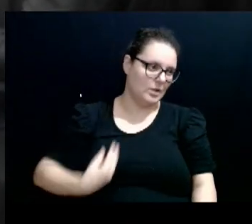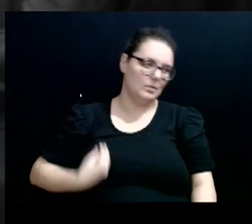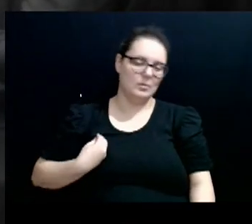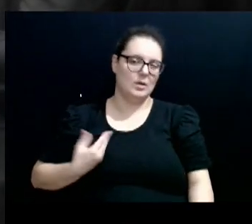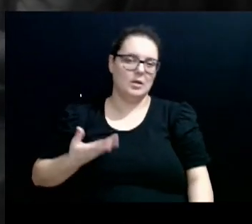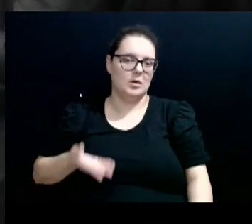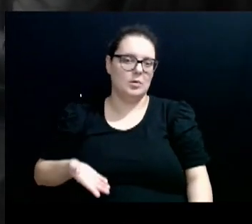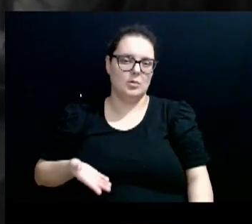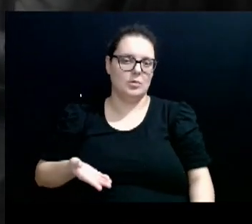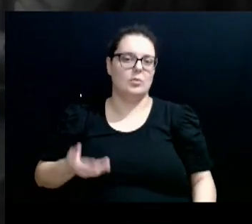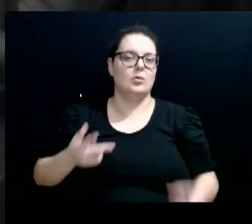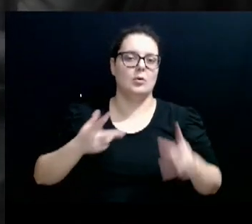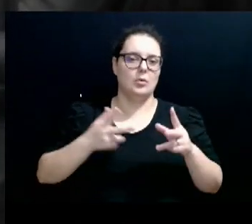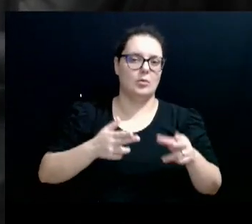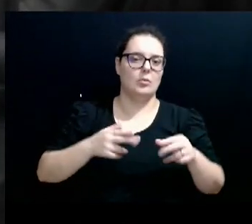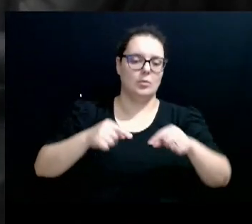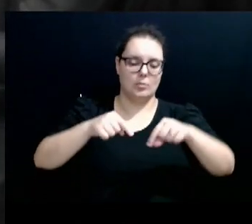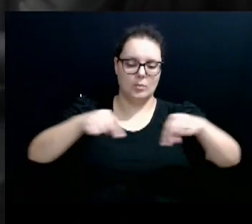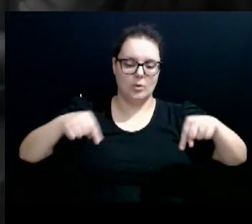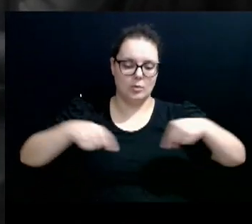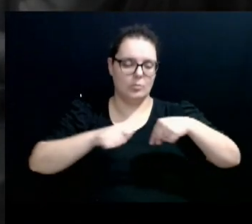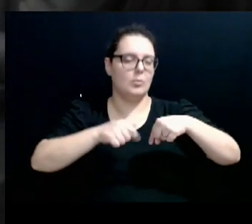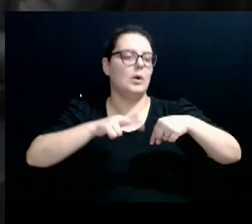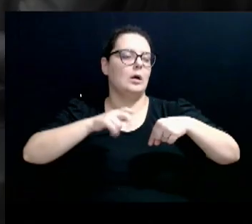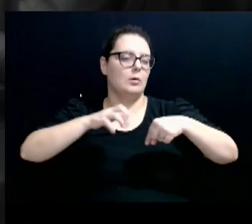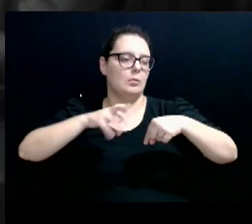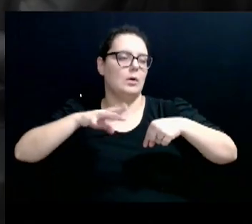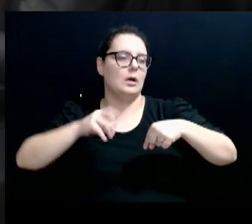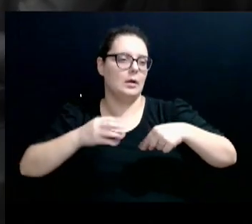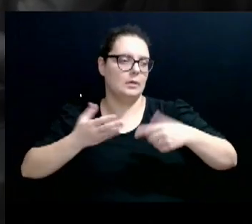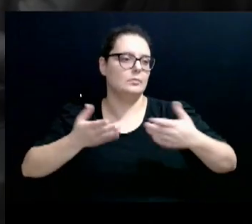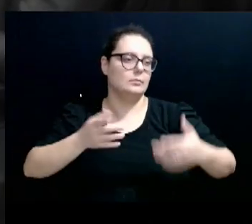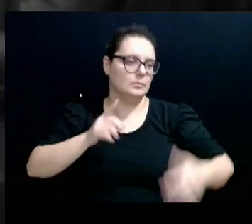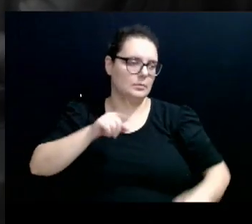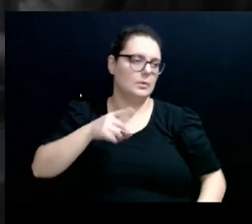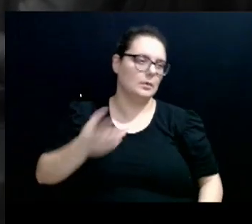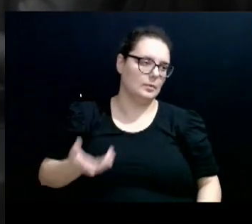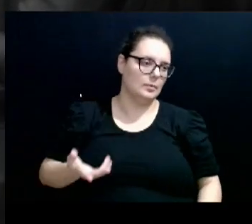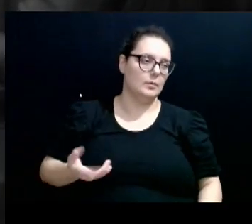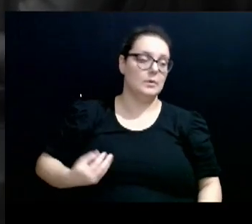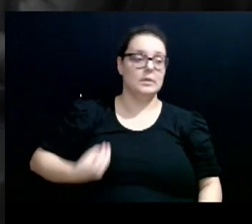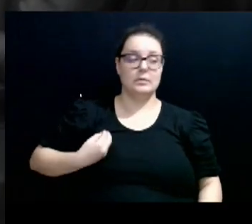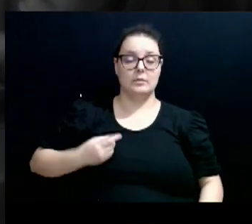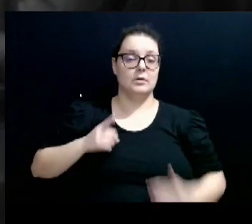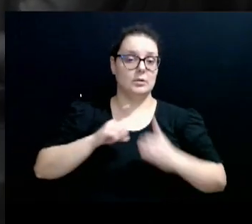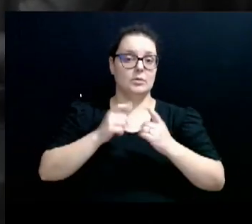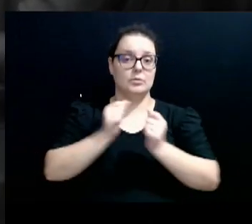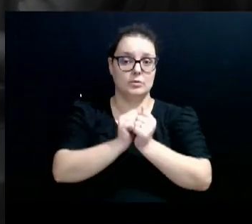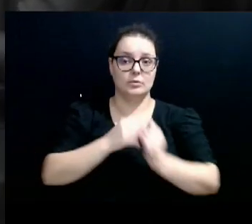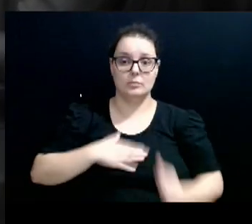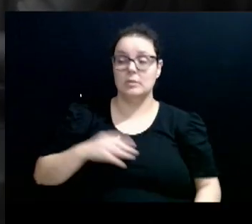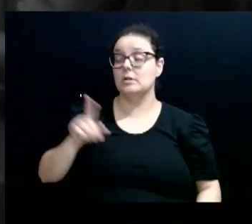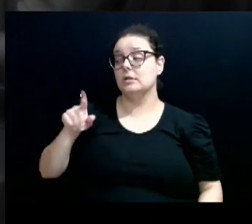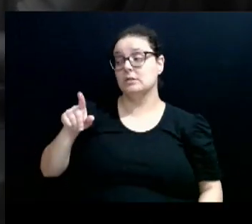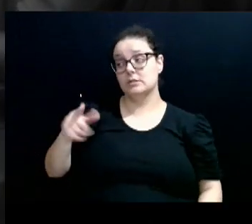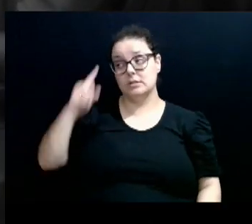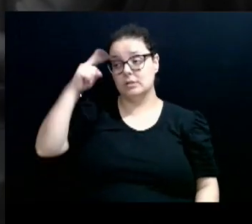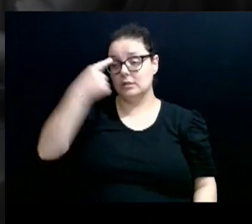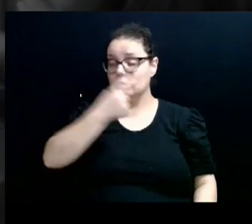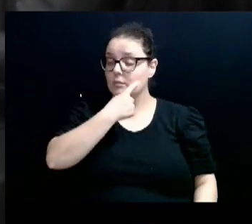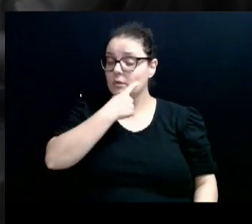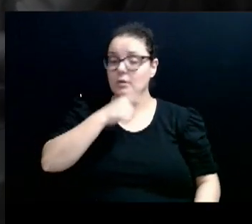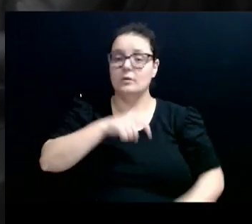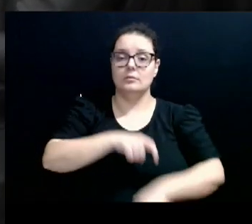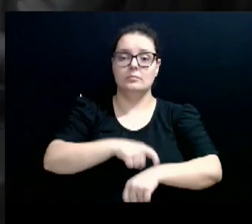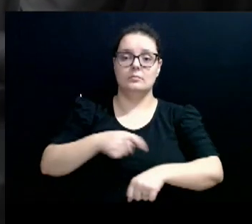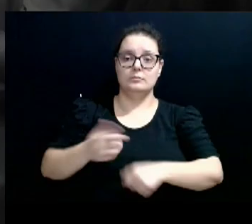um aquário. Não, olha. Não, Mirna, você está vivendo comigo, exatamente. né? Olha, na sala, muitas vezes na hora do intervalo, eu